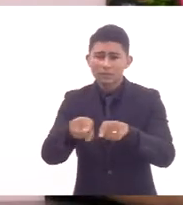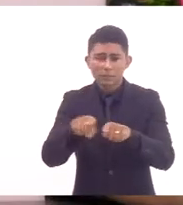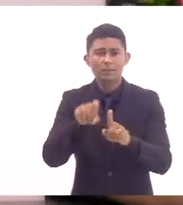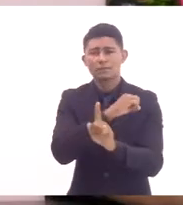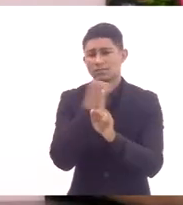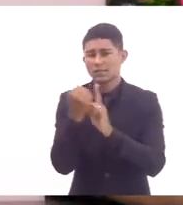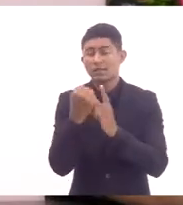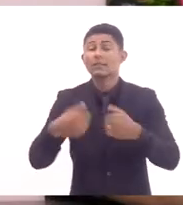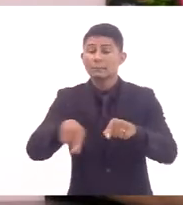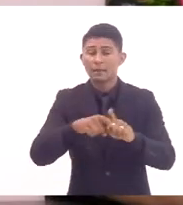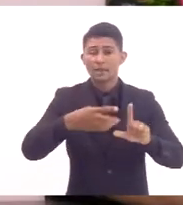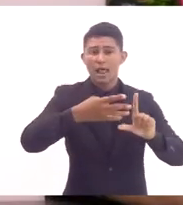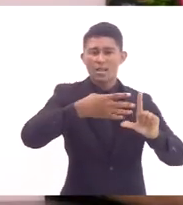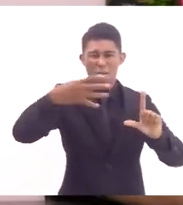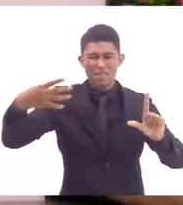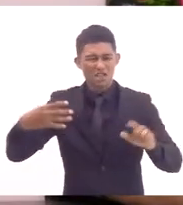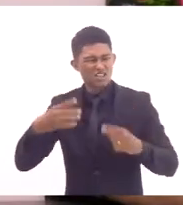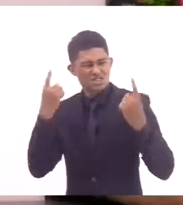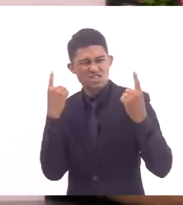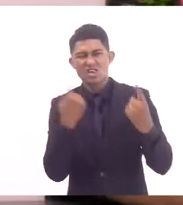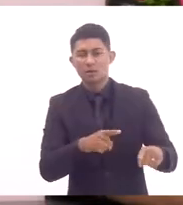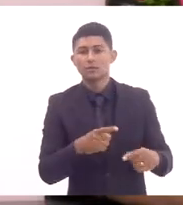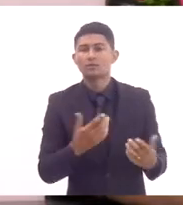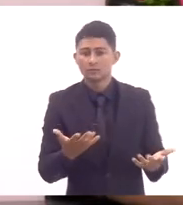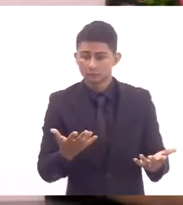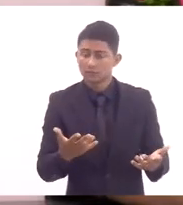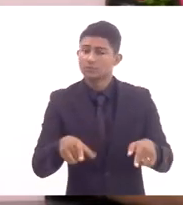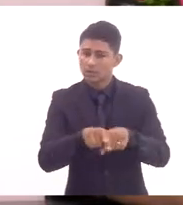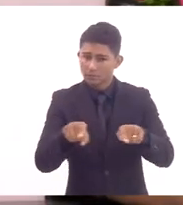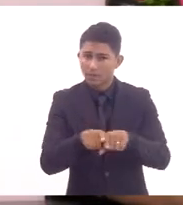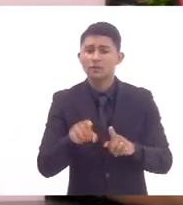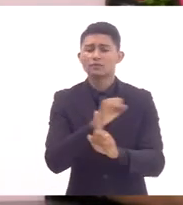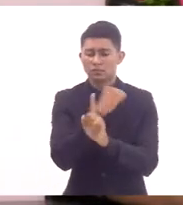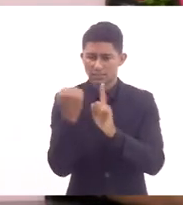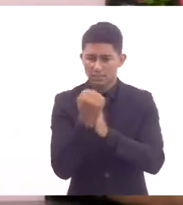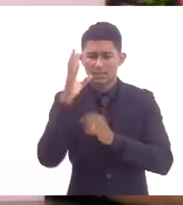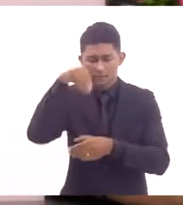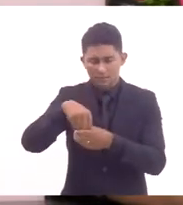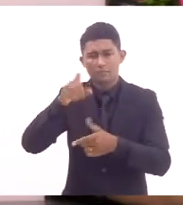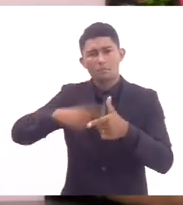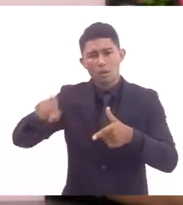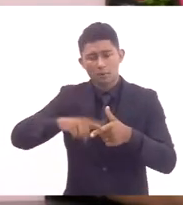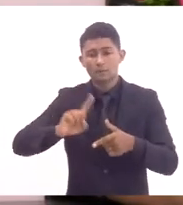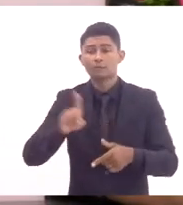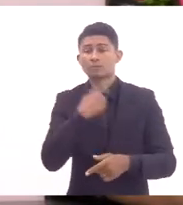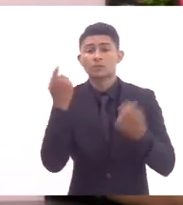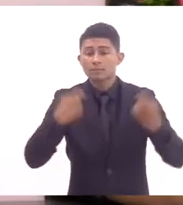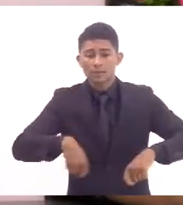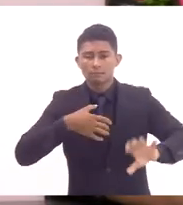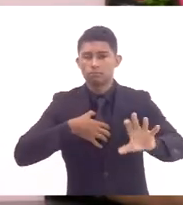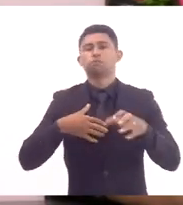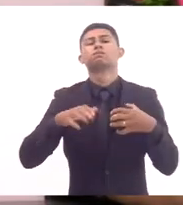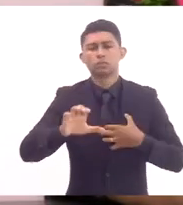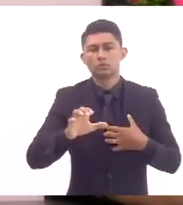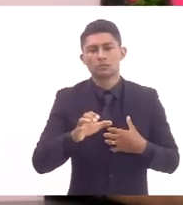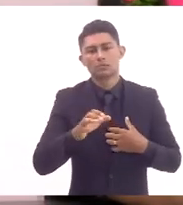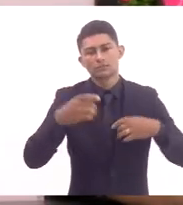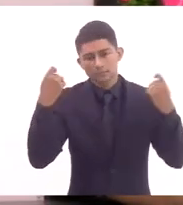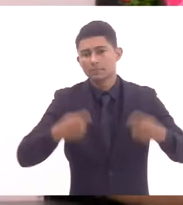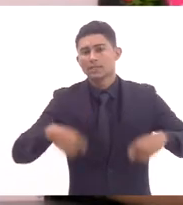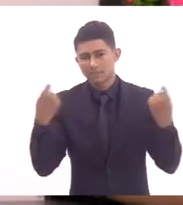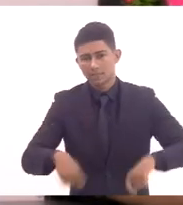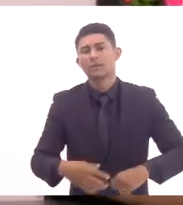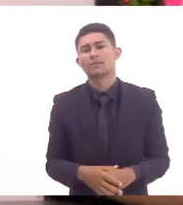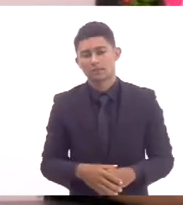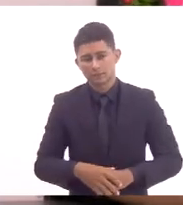fobia né então Todos nós temos que ter essa capacidade de sentir empatia se indignar né com essas